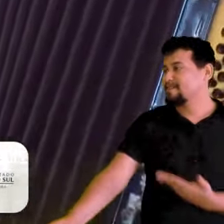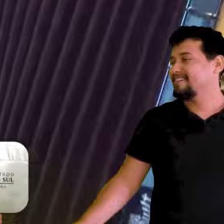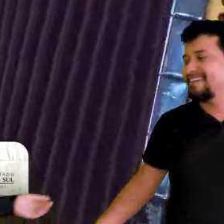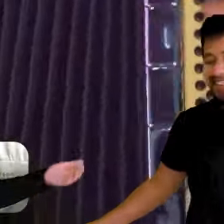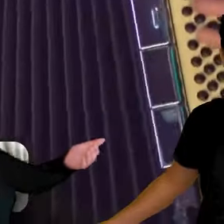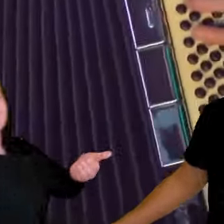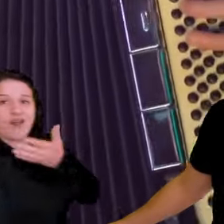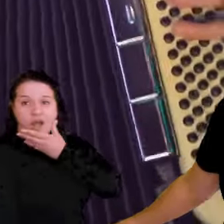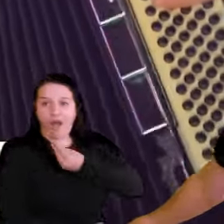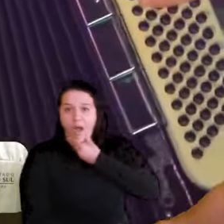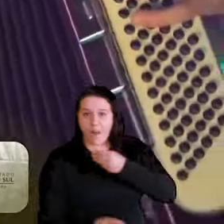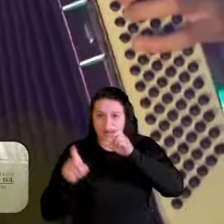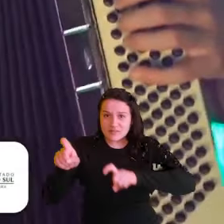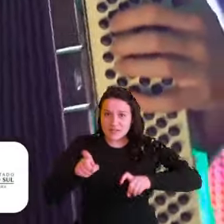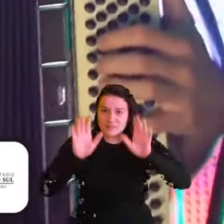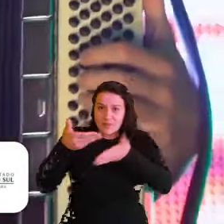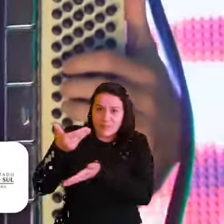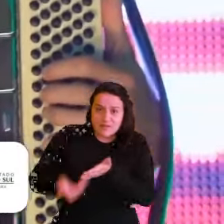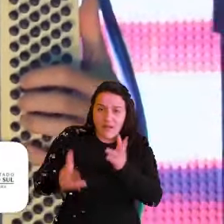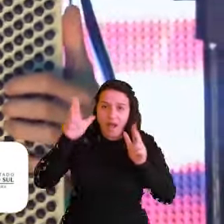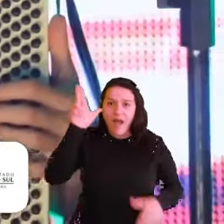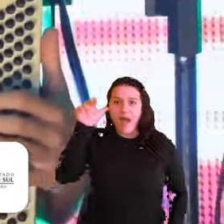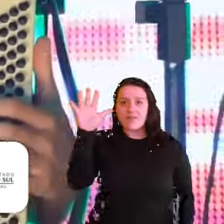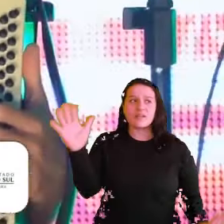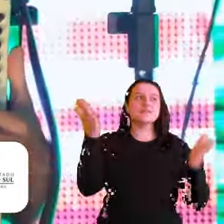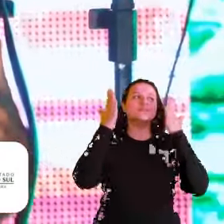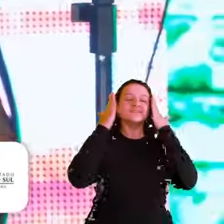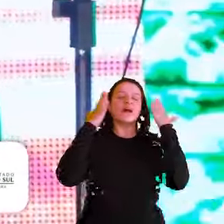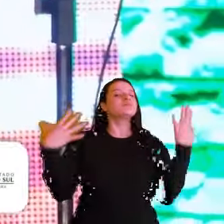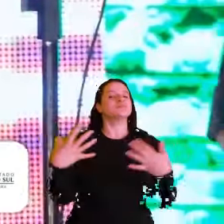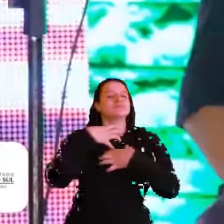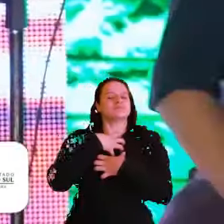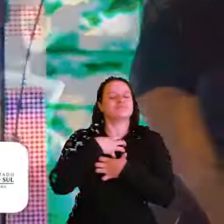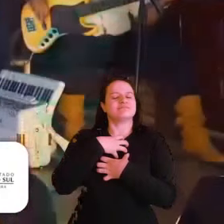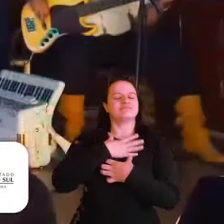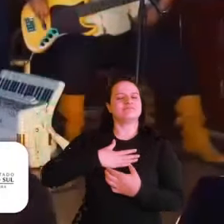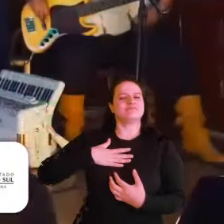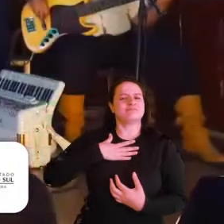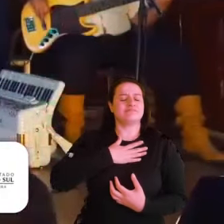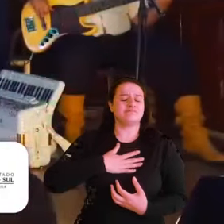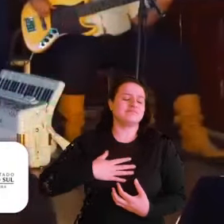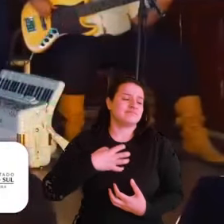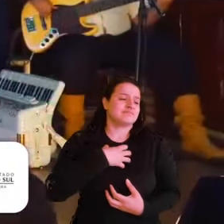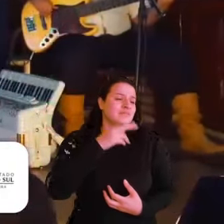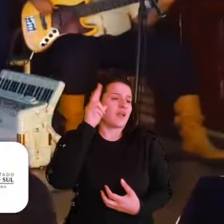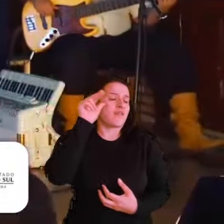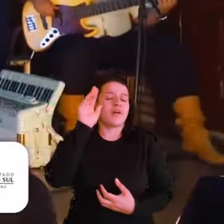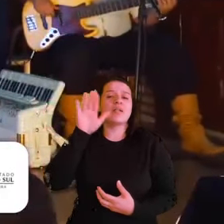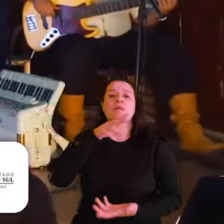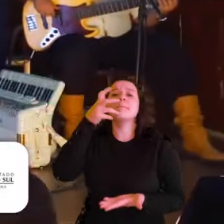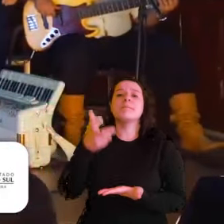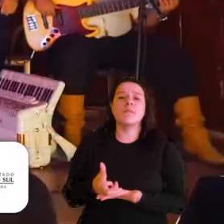peão. Pra você, amigo, homem do campo que já perdeu um cavalo e sabe o sentimento que é pra quem gosta quando morre